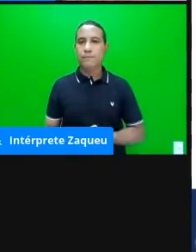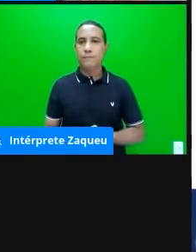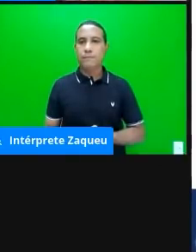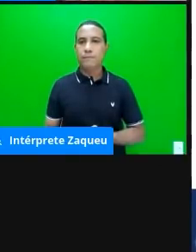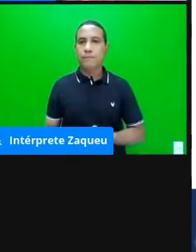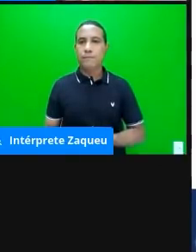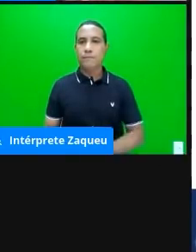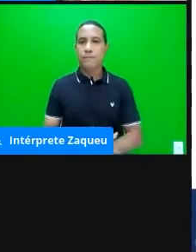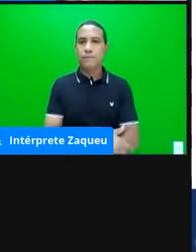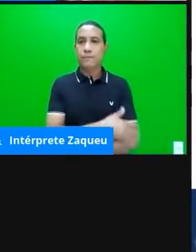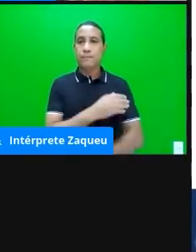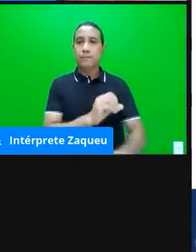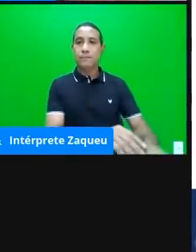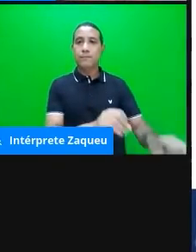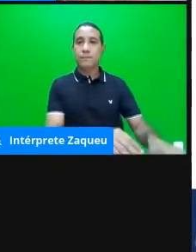O ensino